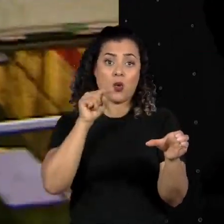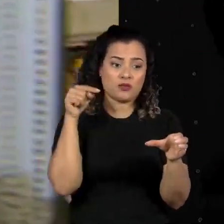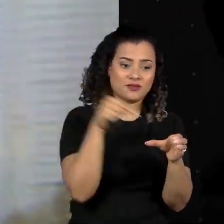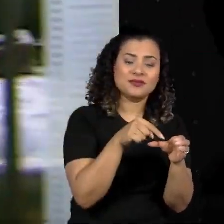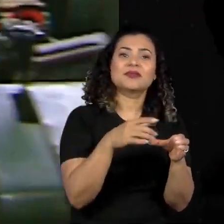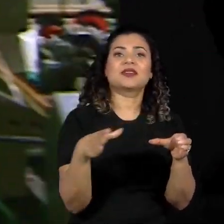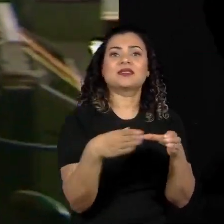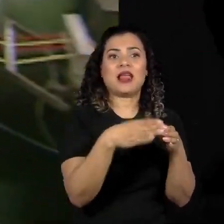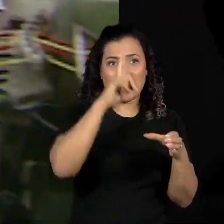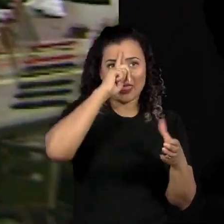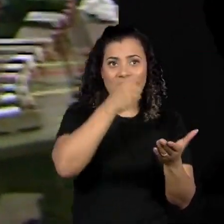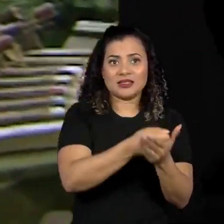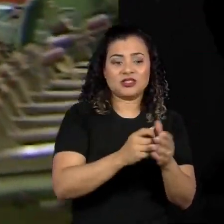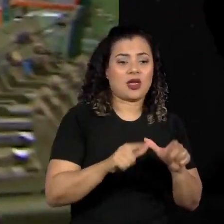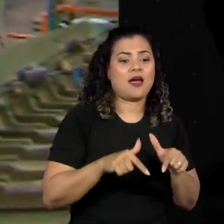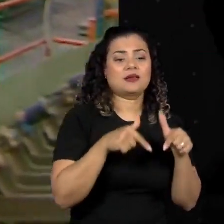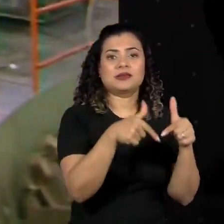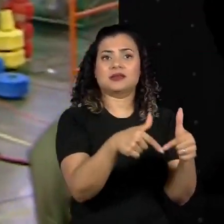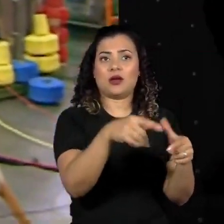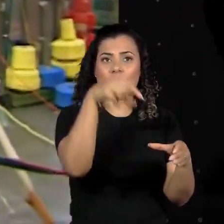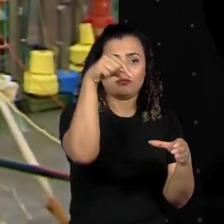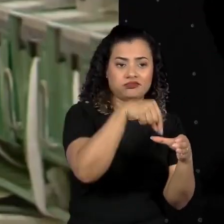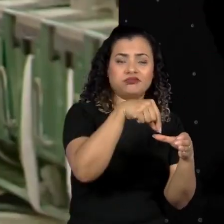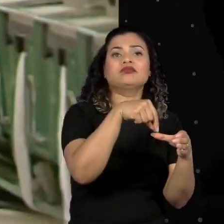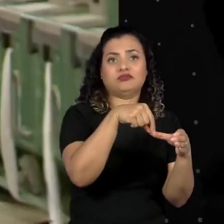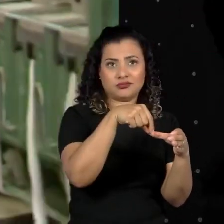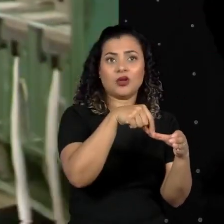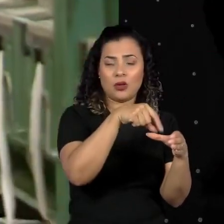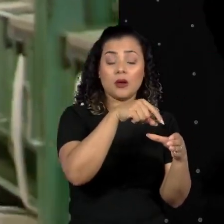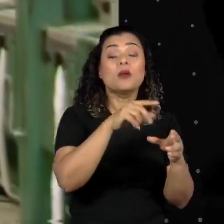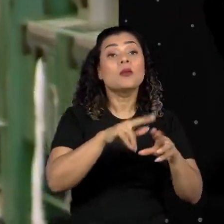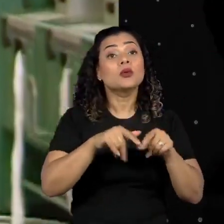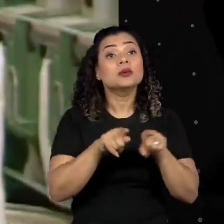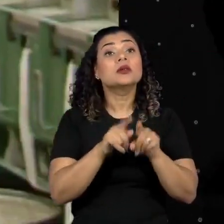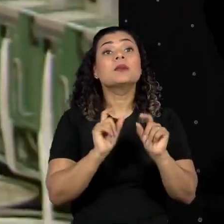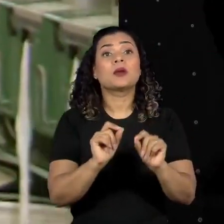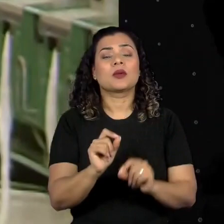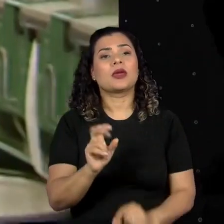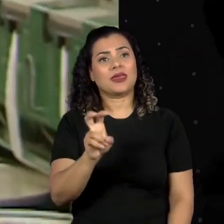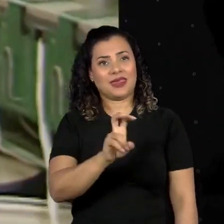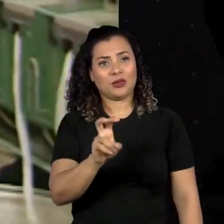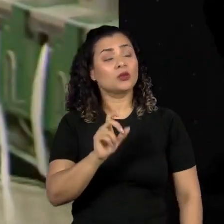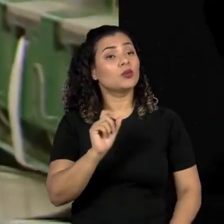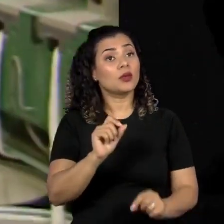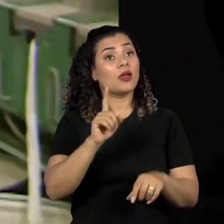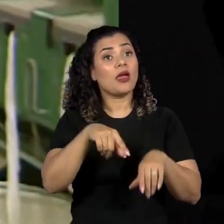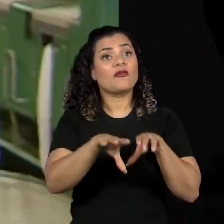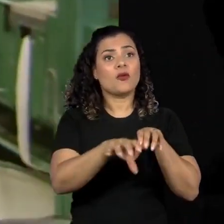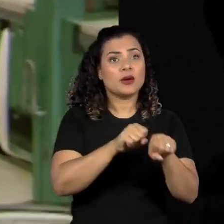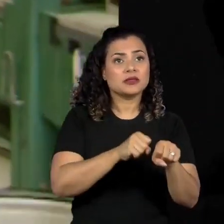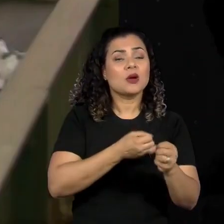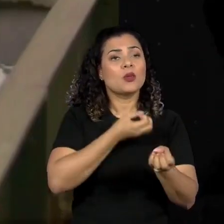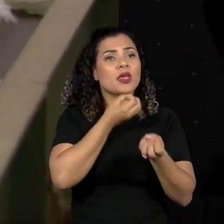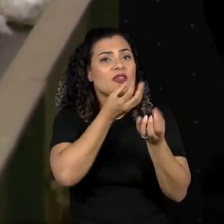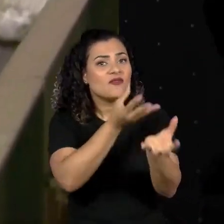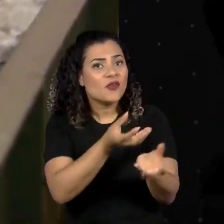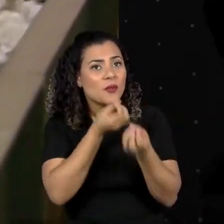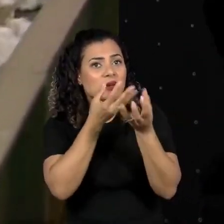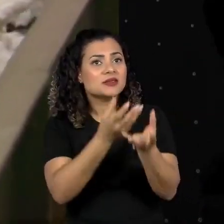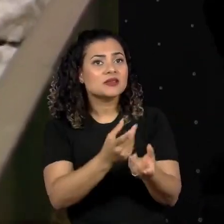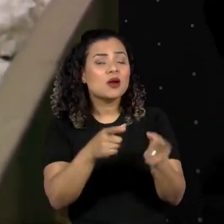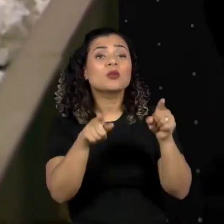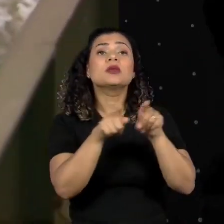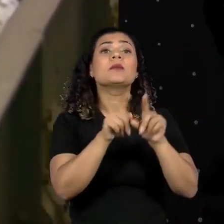poder decidirem qual é o rumo daquele empreendimento. O quinto princípio é o da educação, formação e informação, que